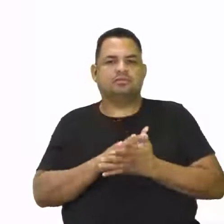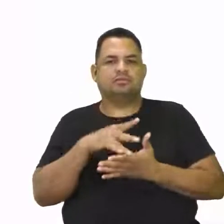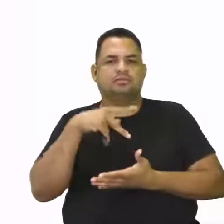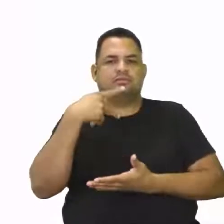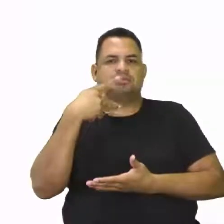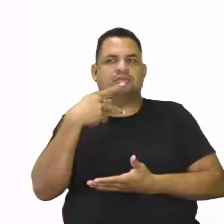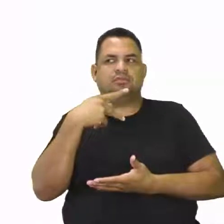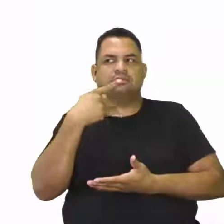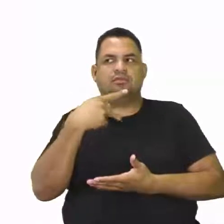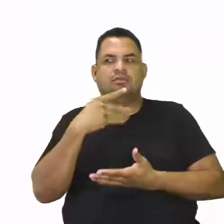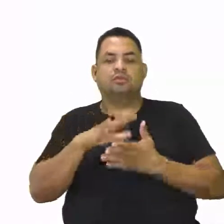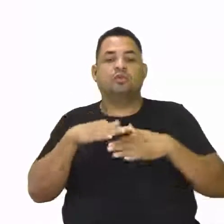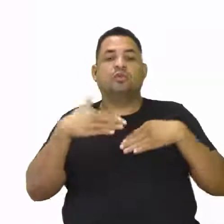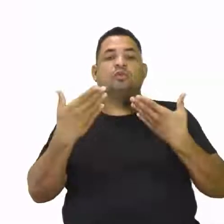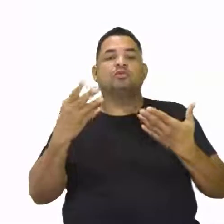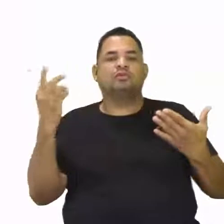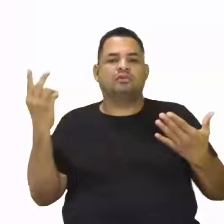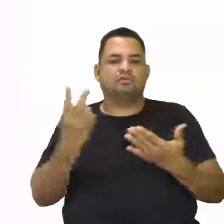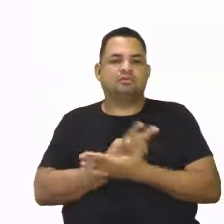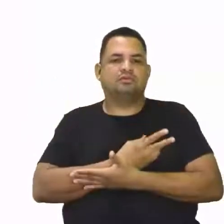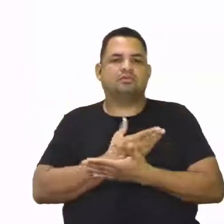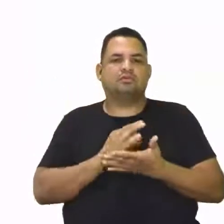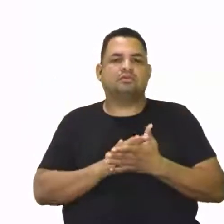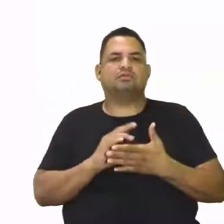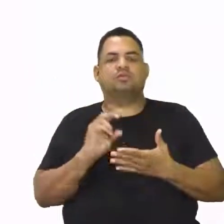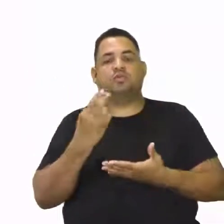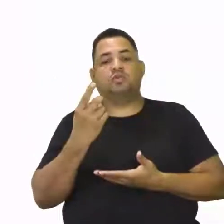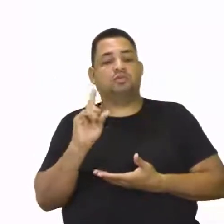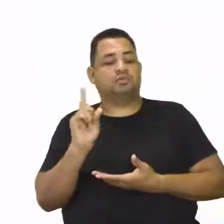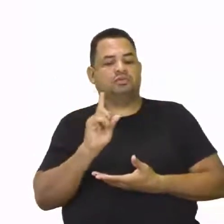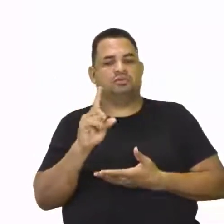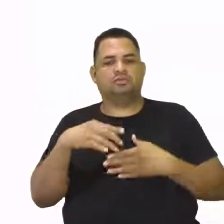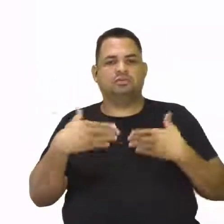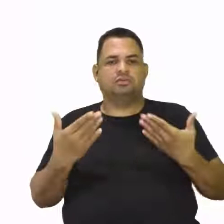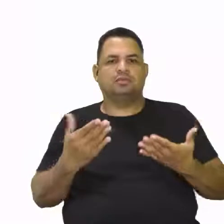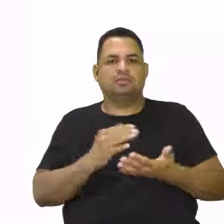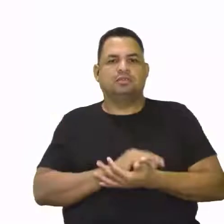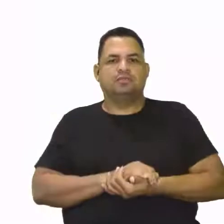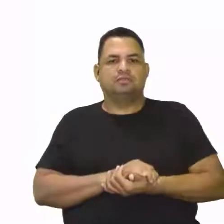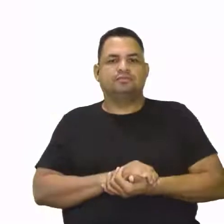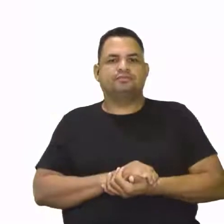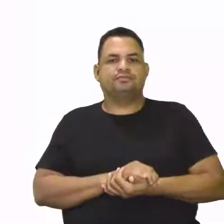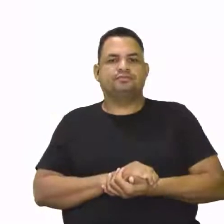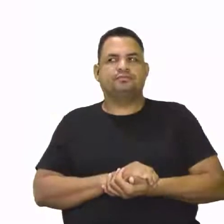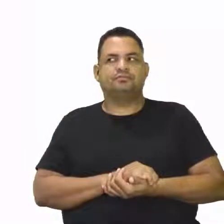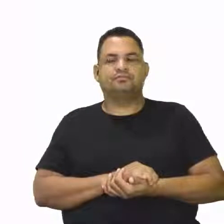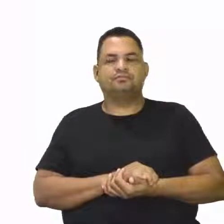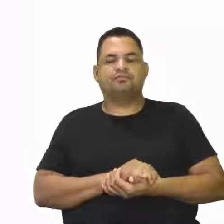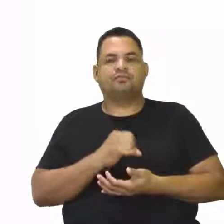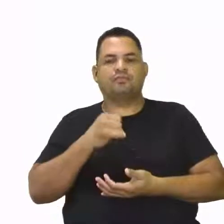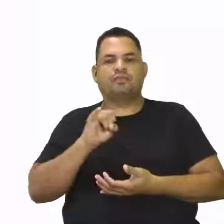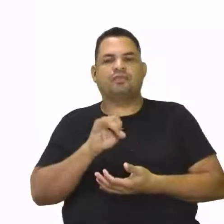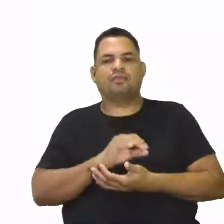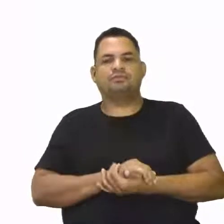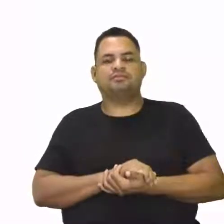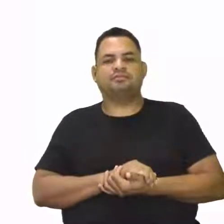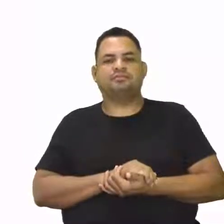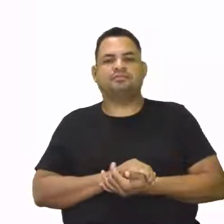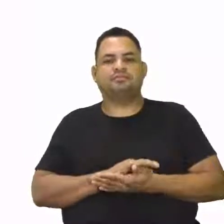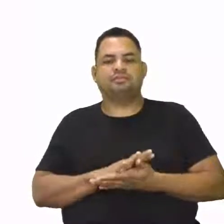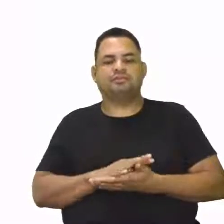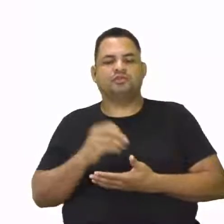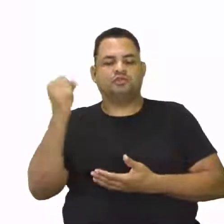conto quando é que vai acontecer. Isso mesmo. Ou não, na verdade. Não, eles dizem: se vocês me matarem, eu posso fazer com que o sol